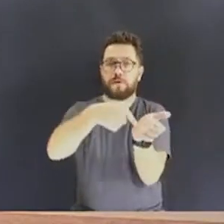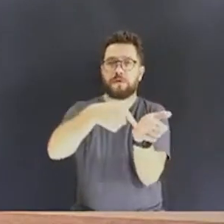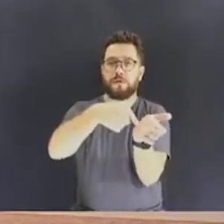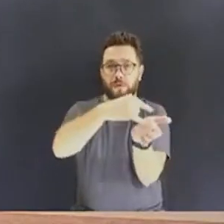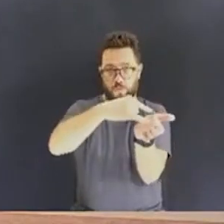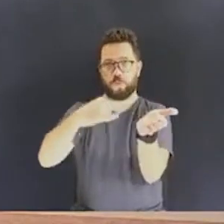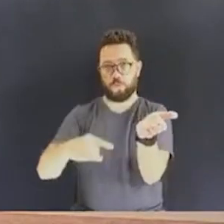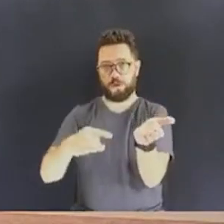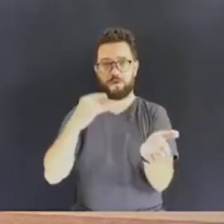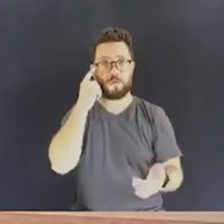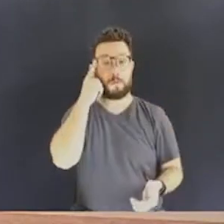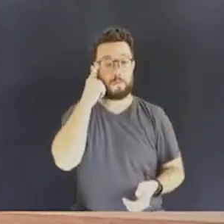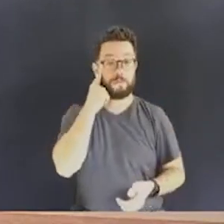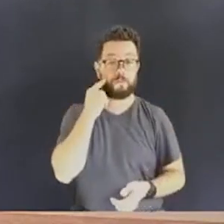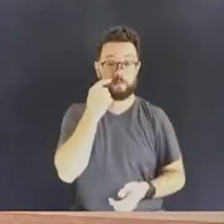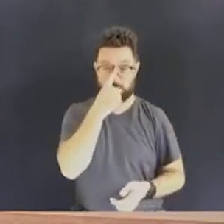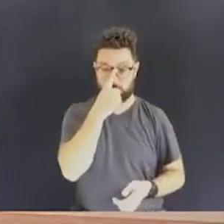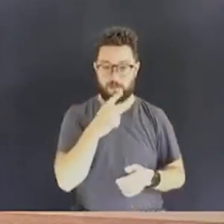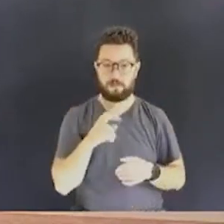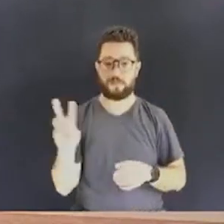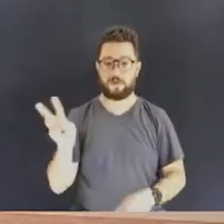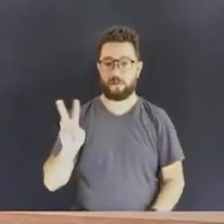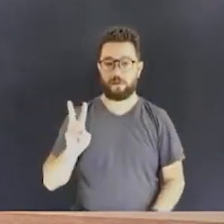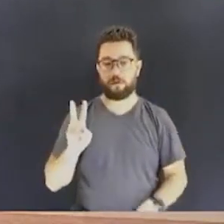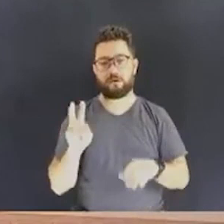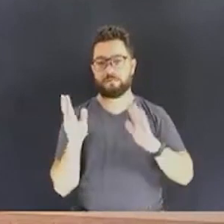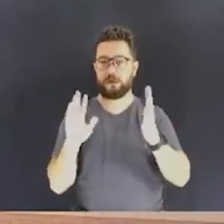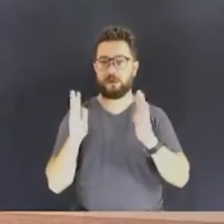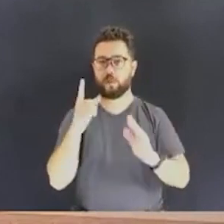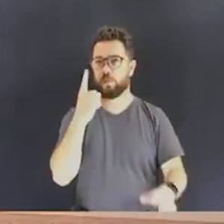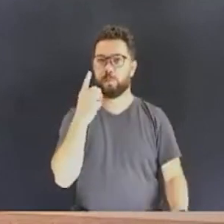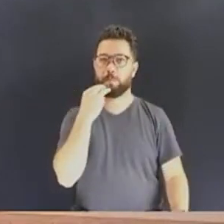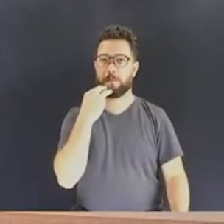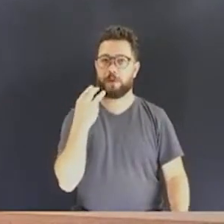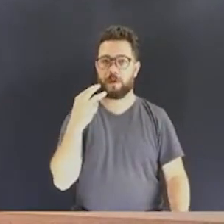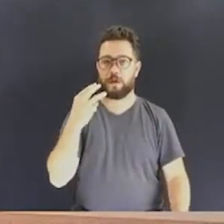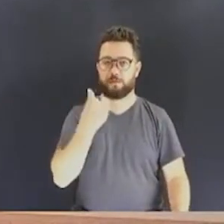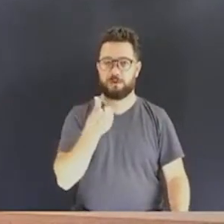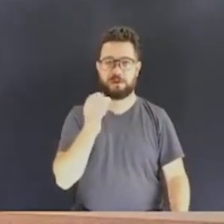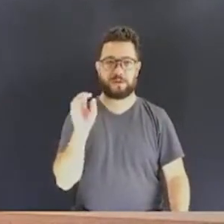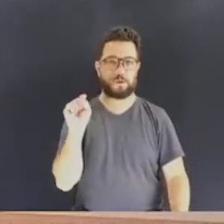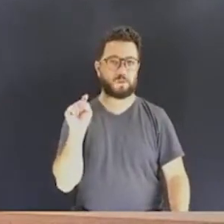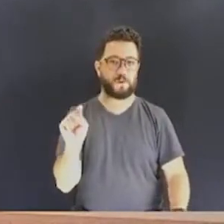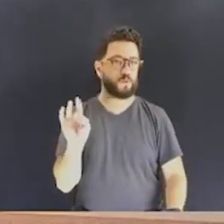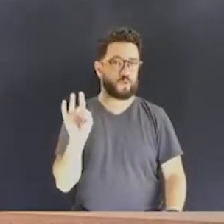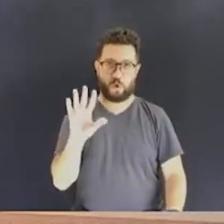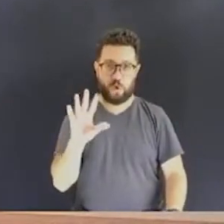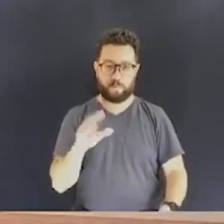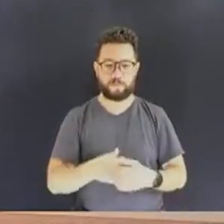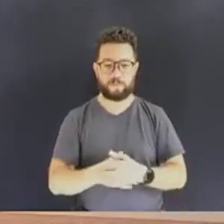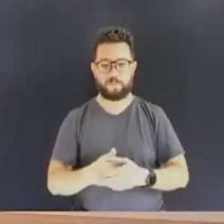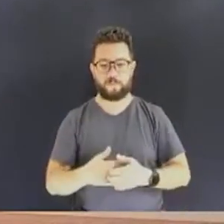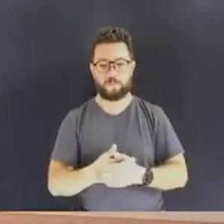valor liquidado ficou em torno de 1 milhão e 600 apenas. E no ano passado, então, o senhor disse, nesse mesmo período, que esse valor estava sendo